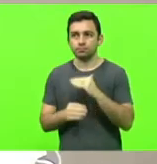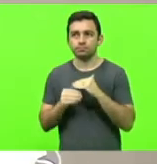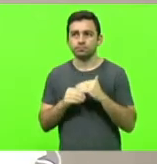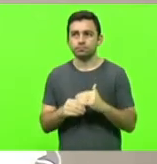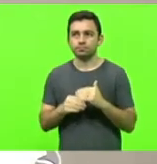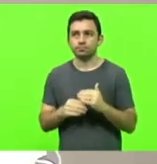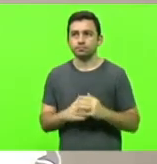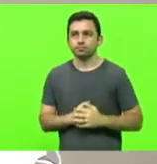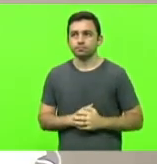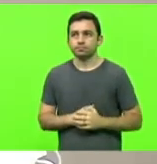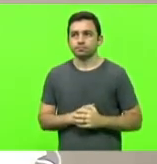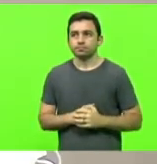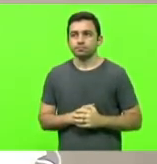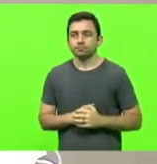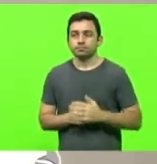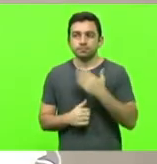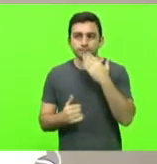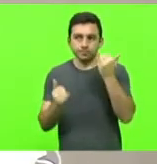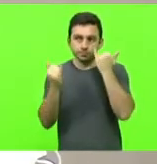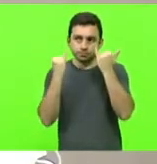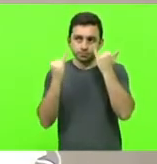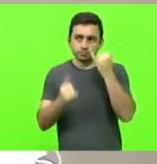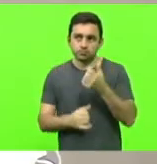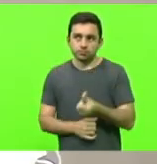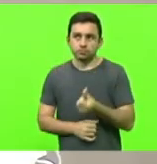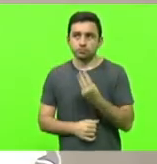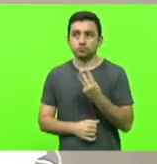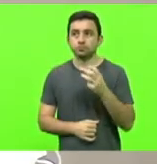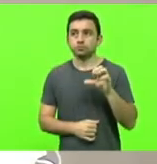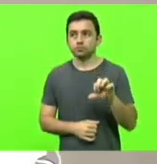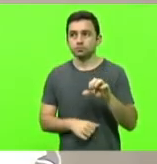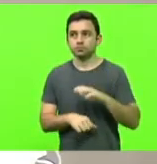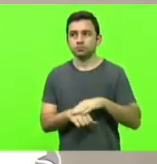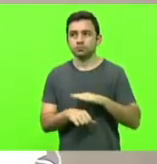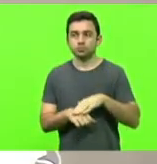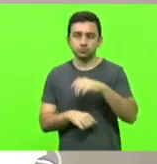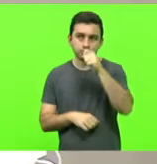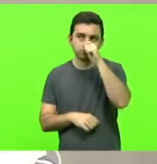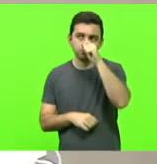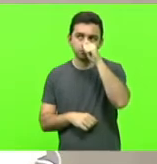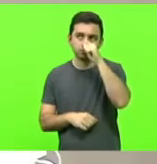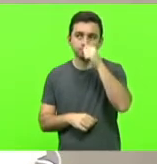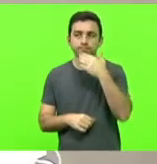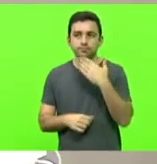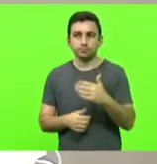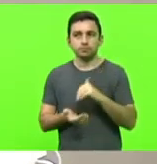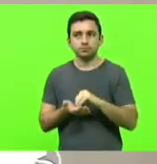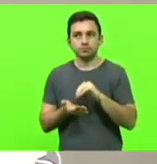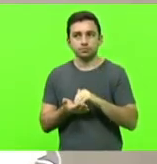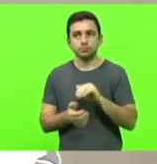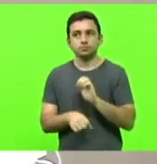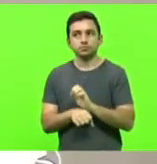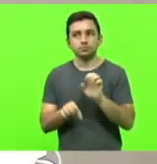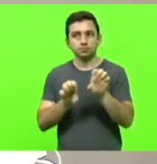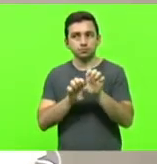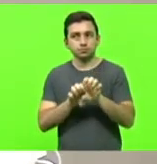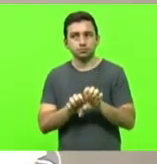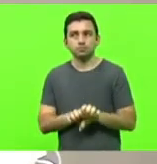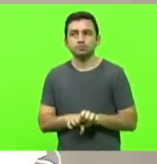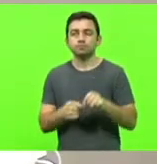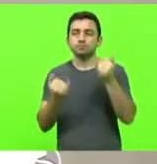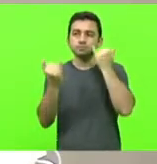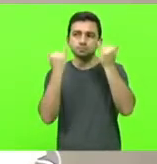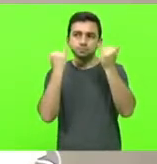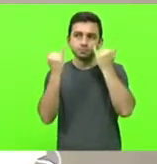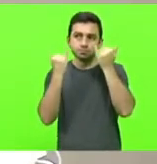por unanimidade. Pedido de informação 639, autor deputado João Amin, solicitando ao secretário de Estado da Infraestrutura informações